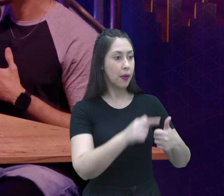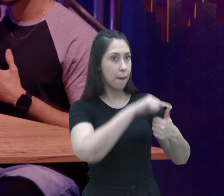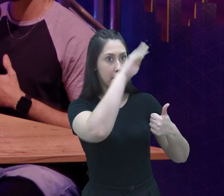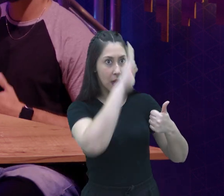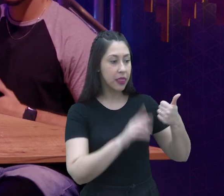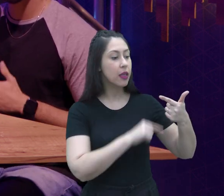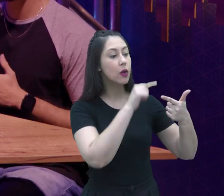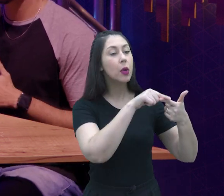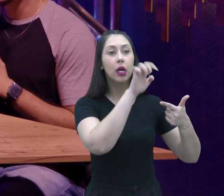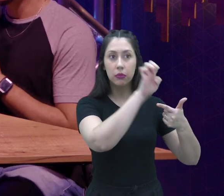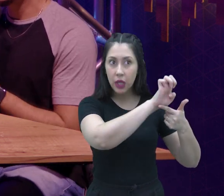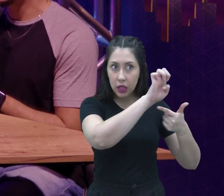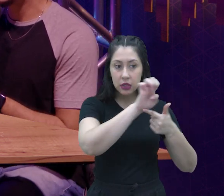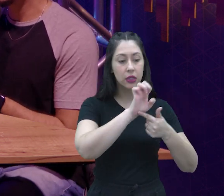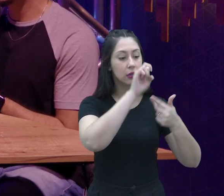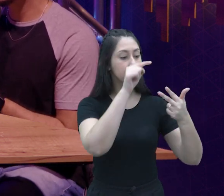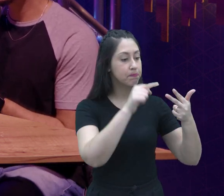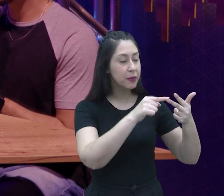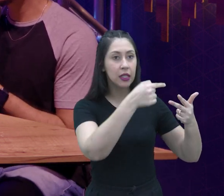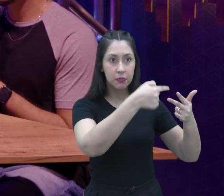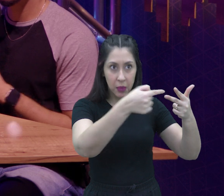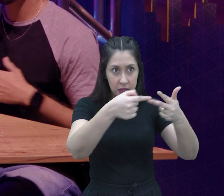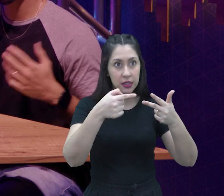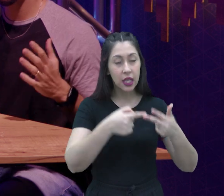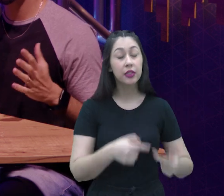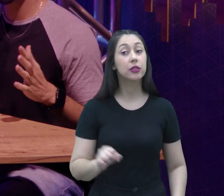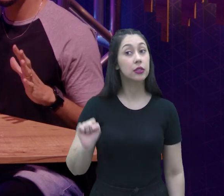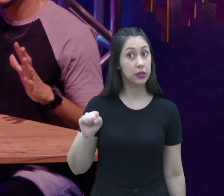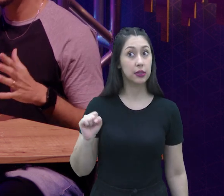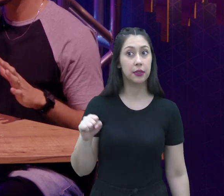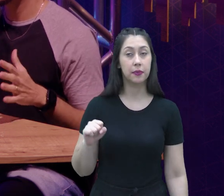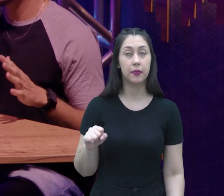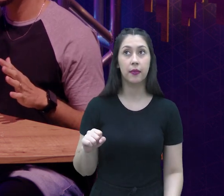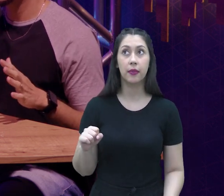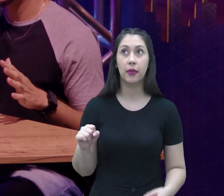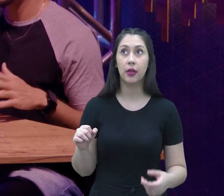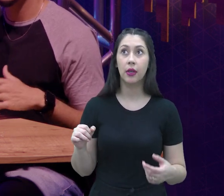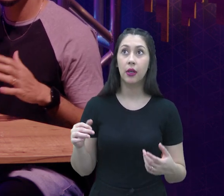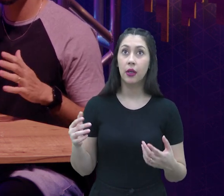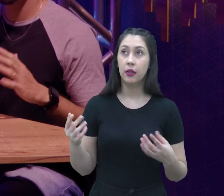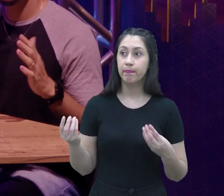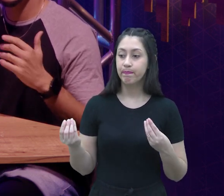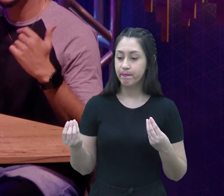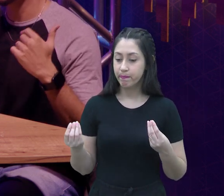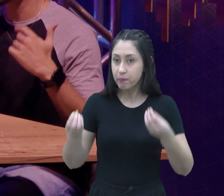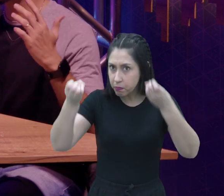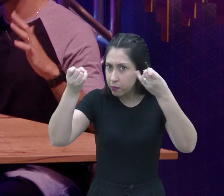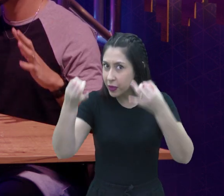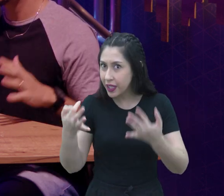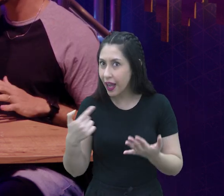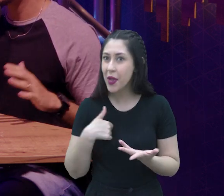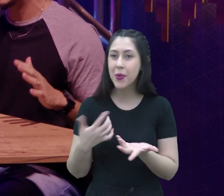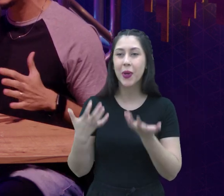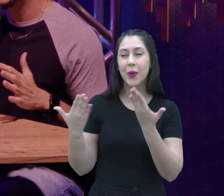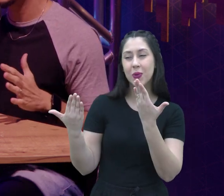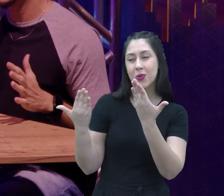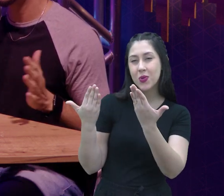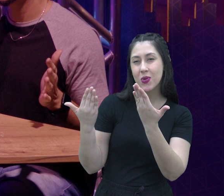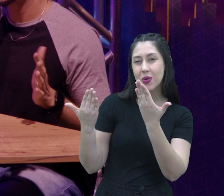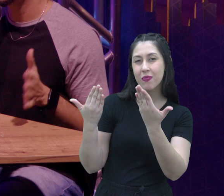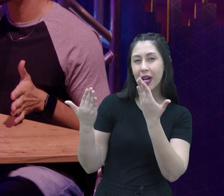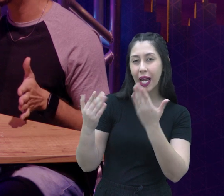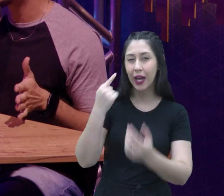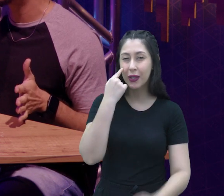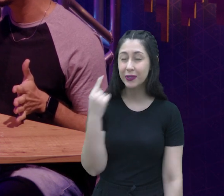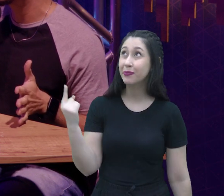e municipal. Exatamente. E, Vic, pra galera ter mais noção, vou fazer um paralelo aqui